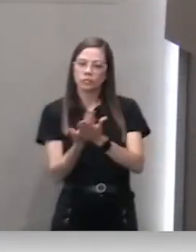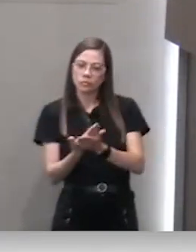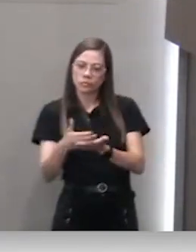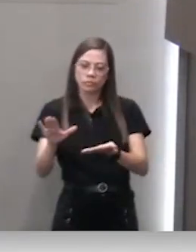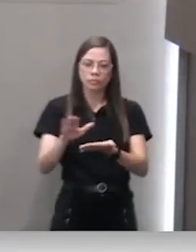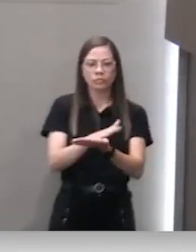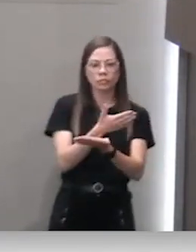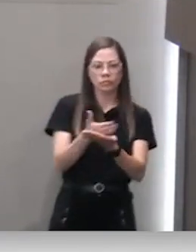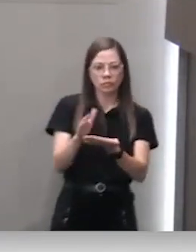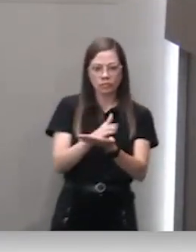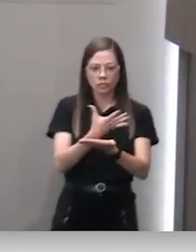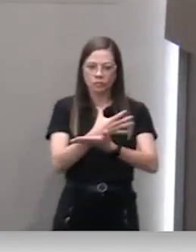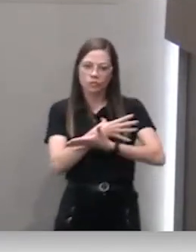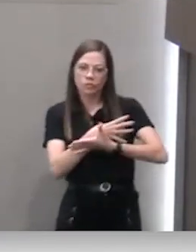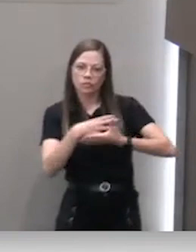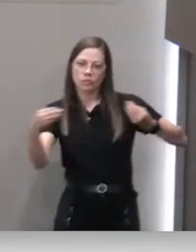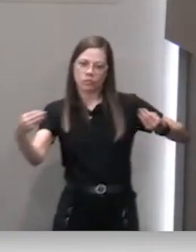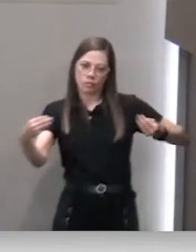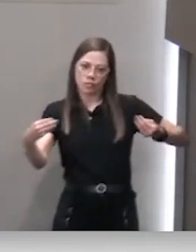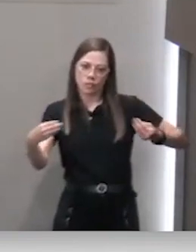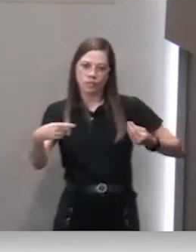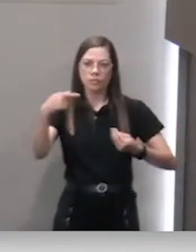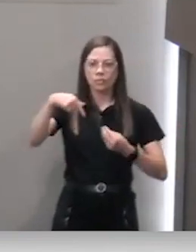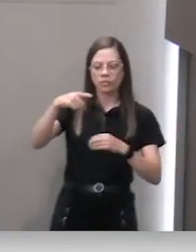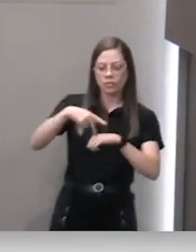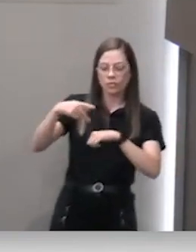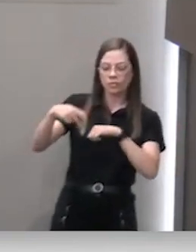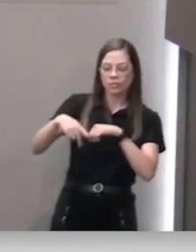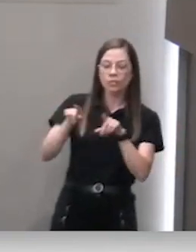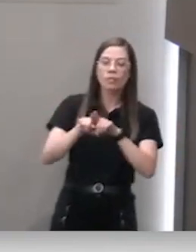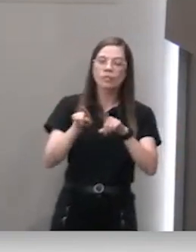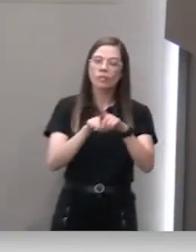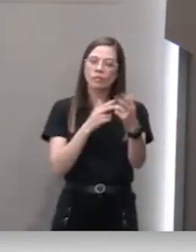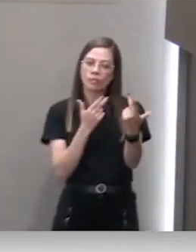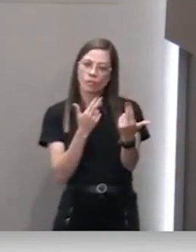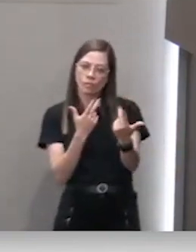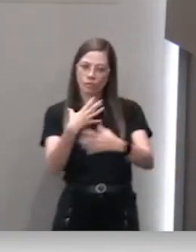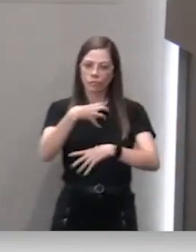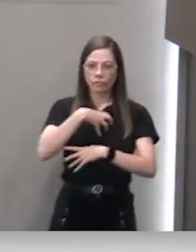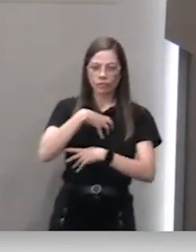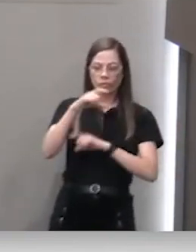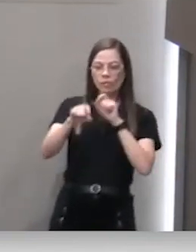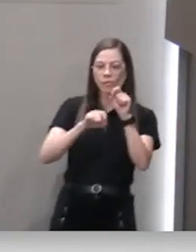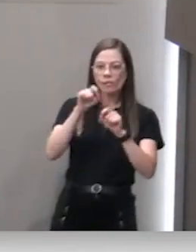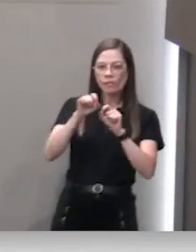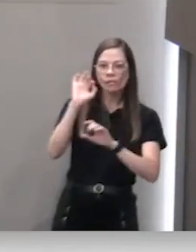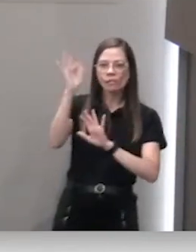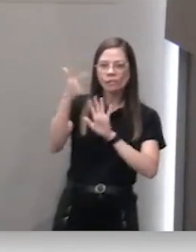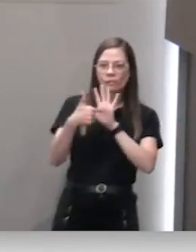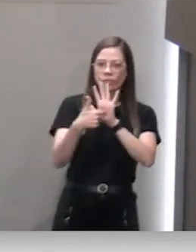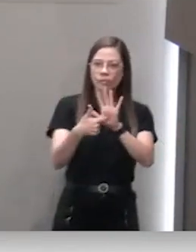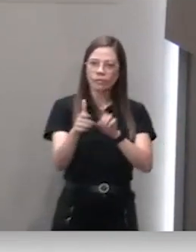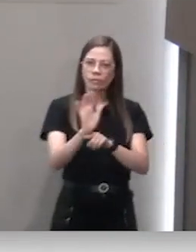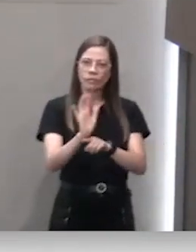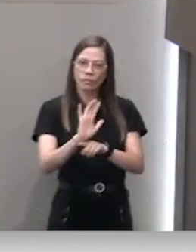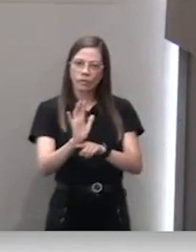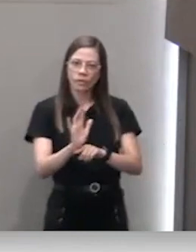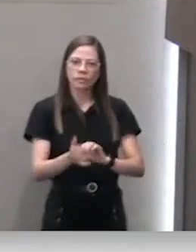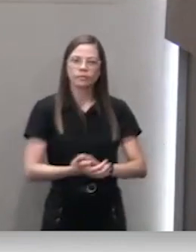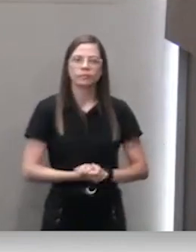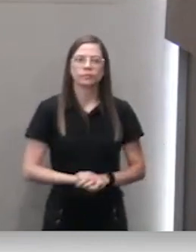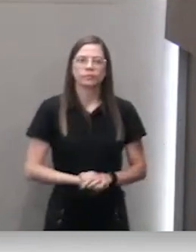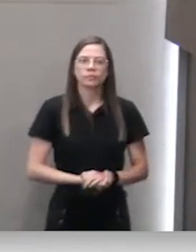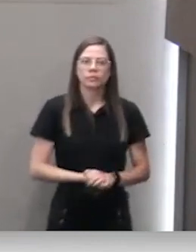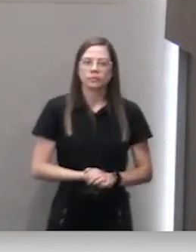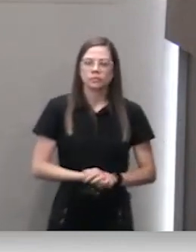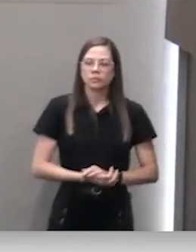vezes, nos chocam. Um caso aqui em Passo Fundo foi que... Por favor, pode passar. Vamos ver o que está